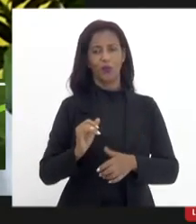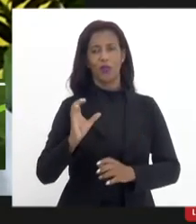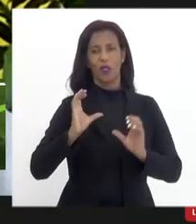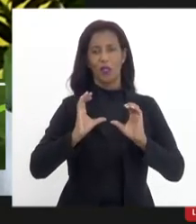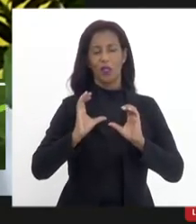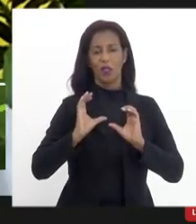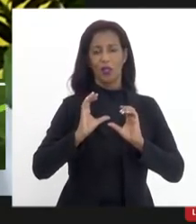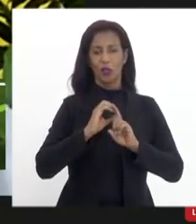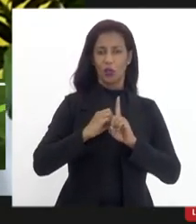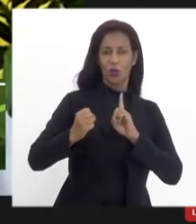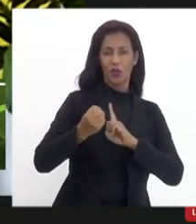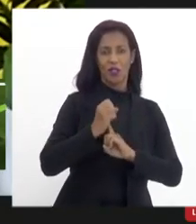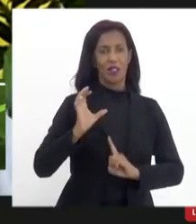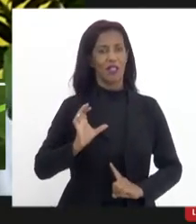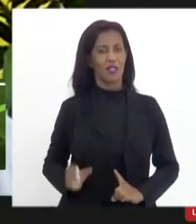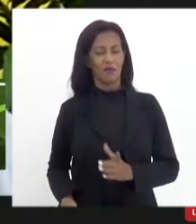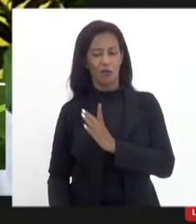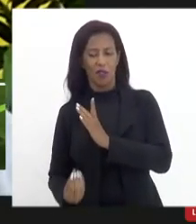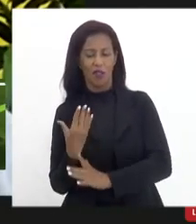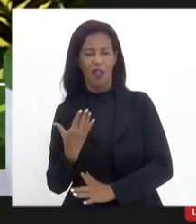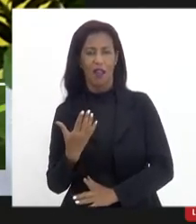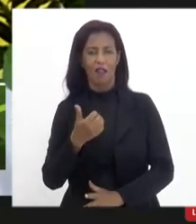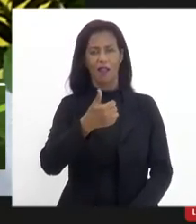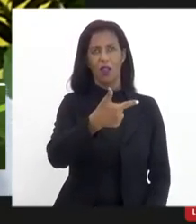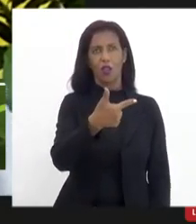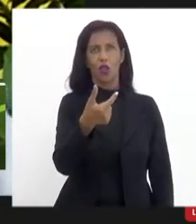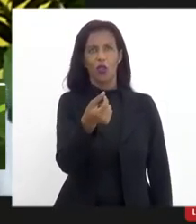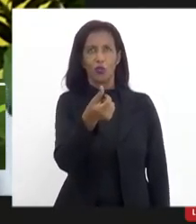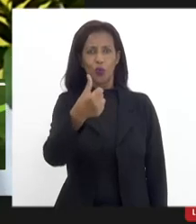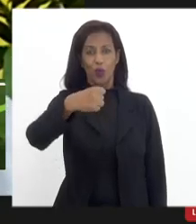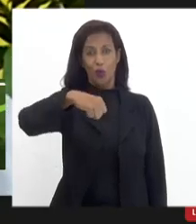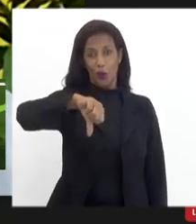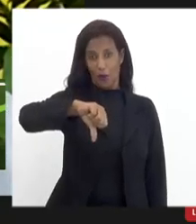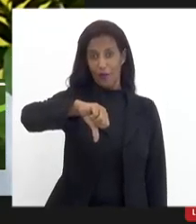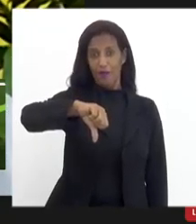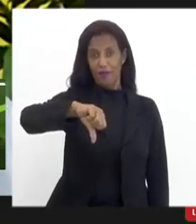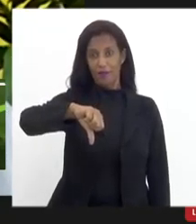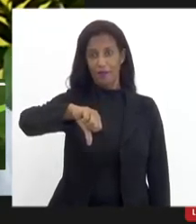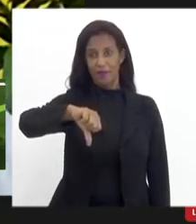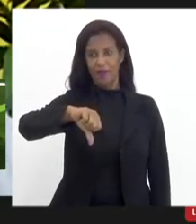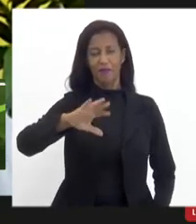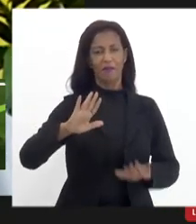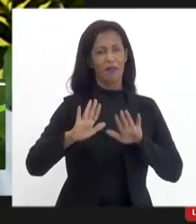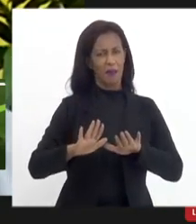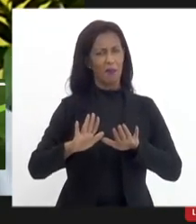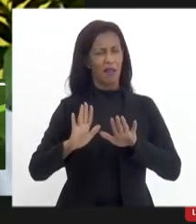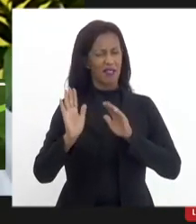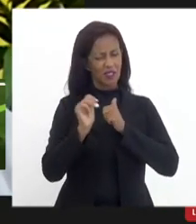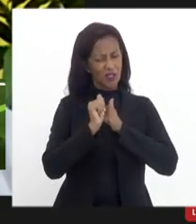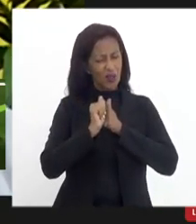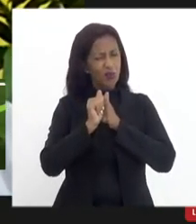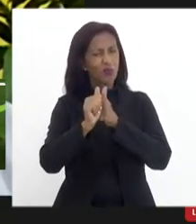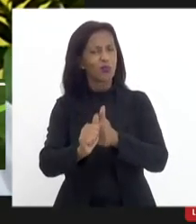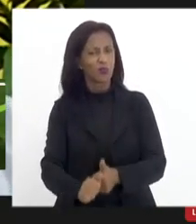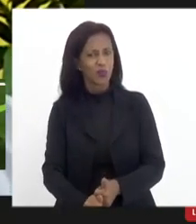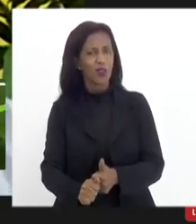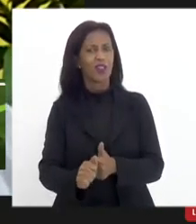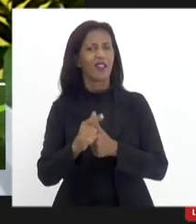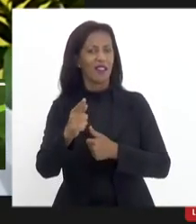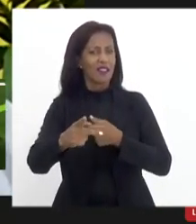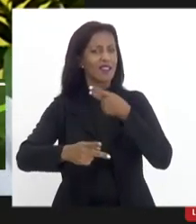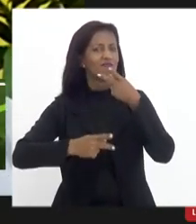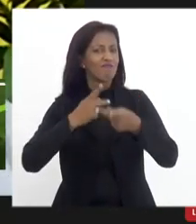criada oficialmente em 2009, mas a gente já está acompanhando essa